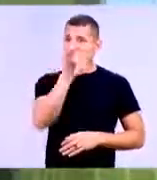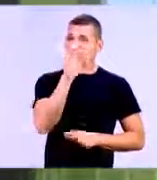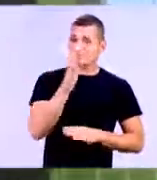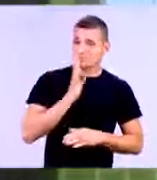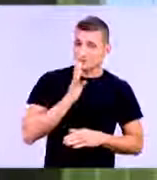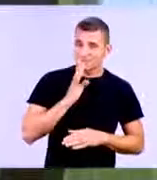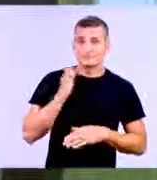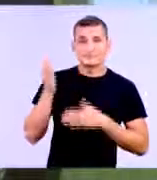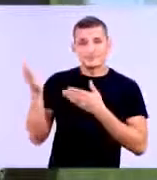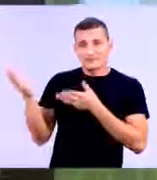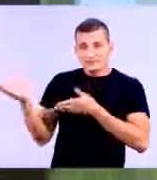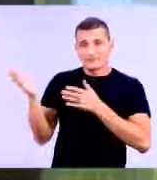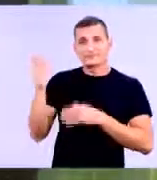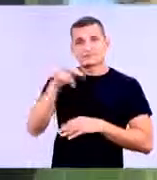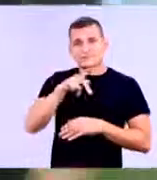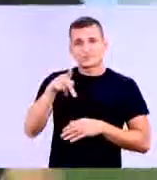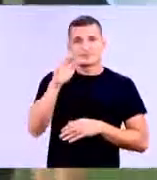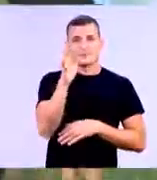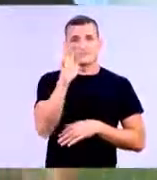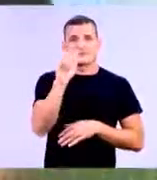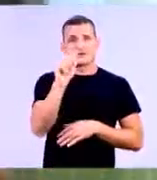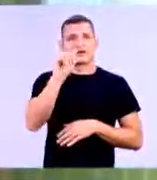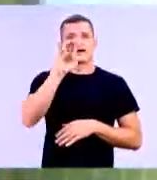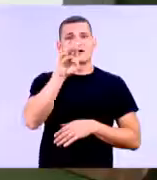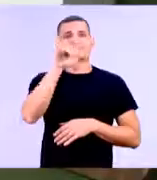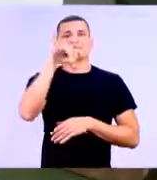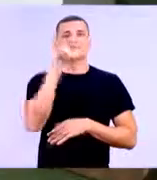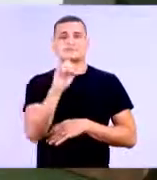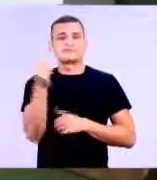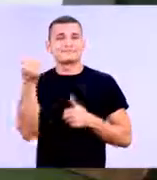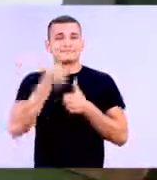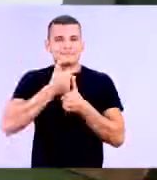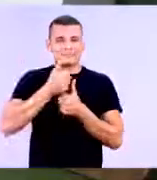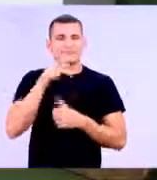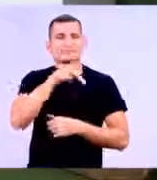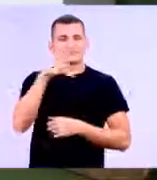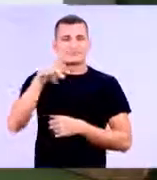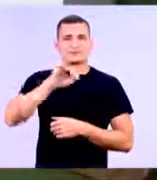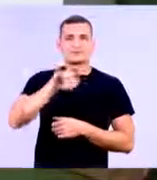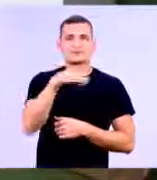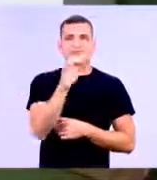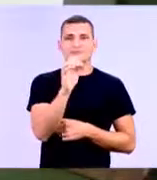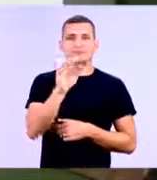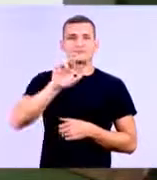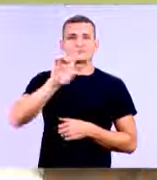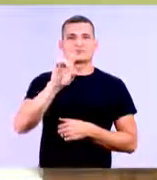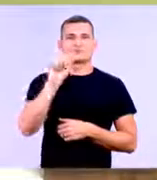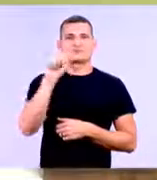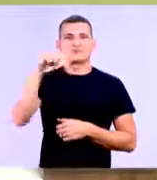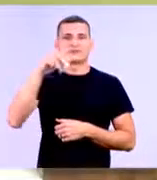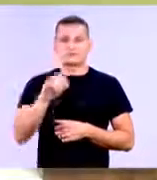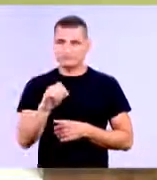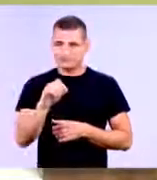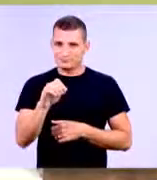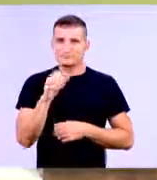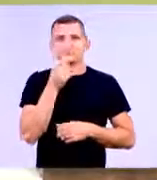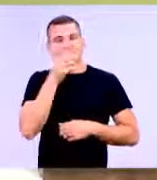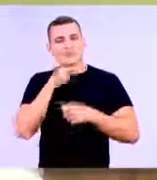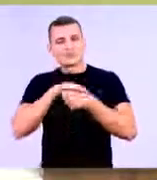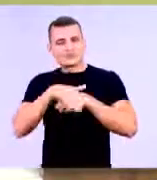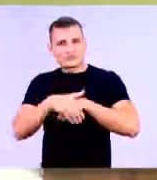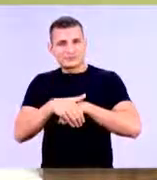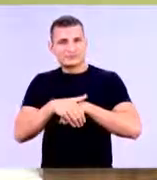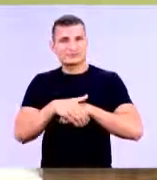nós temos o professor Fábio, que estará substituindo aí o professor Jordano, né, professor? Boa noite. Boa noite, professora. Boa noite, alunos. Nessa aula, especialmente,